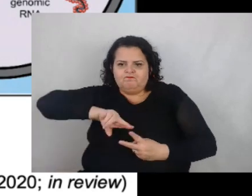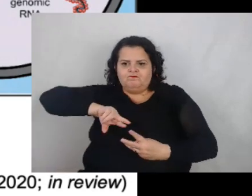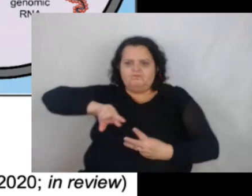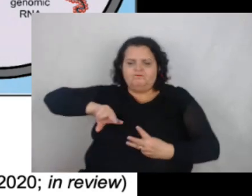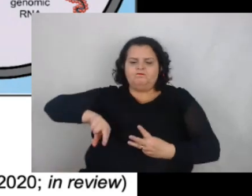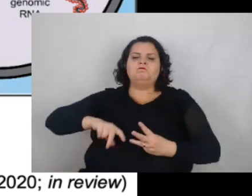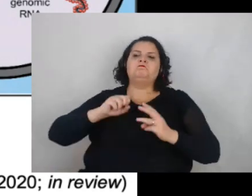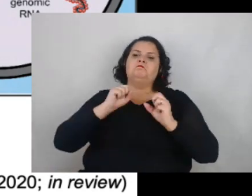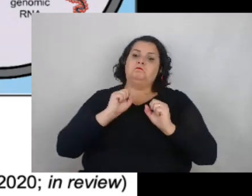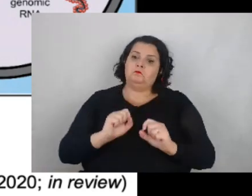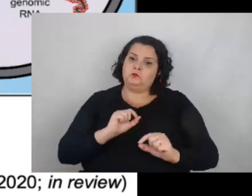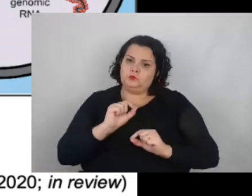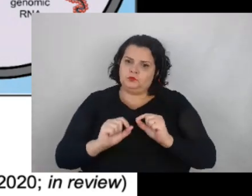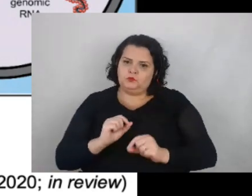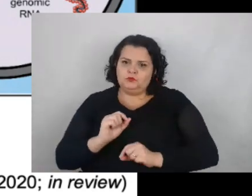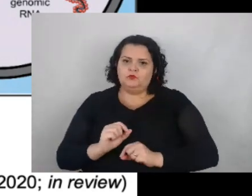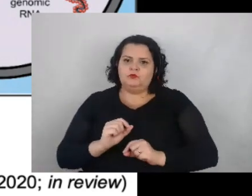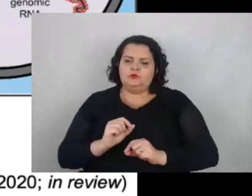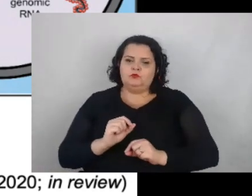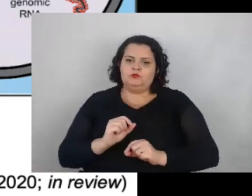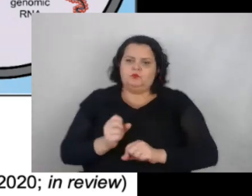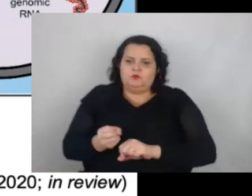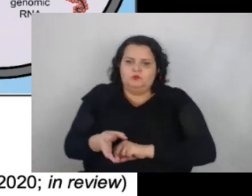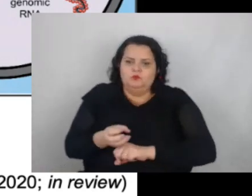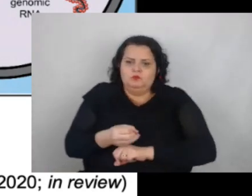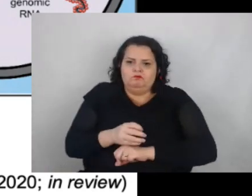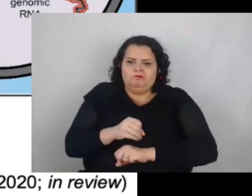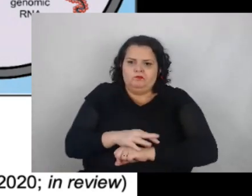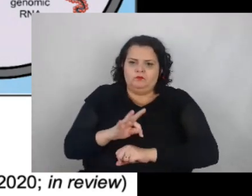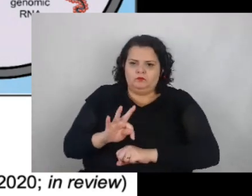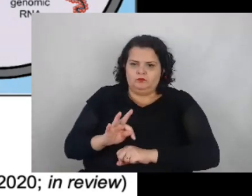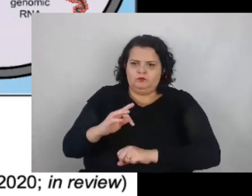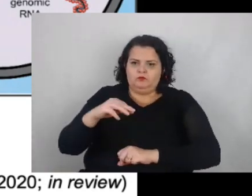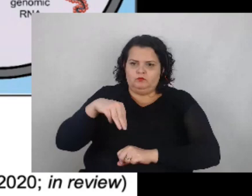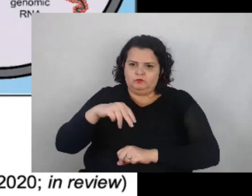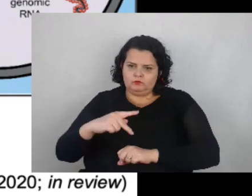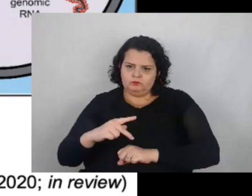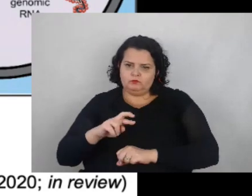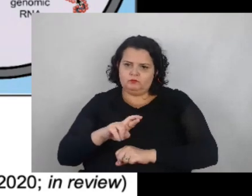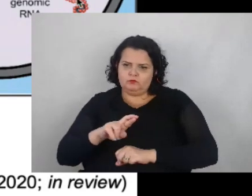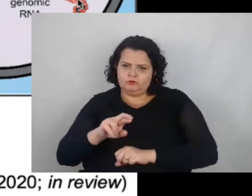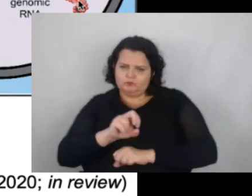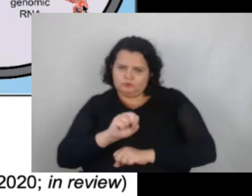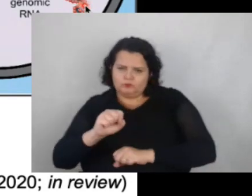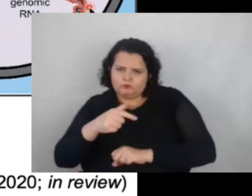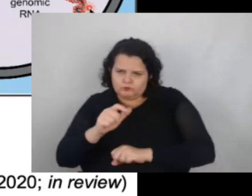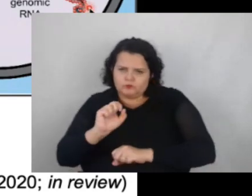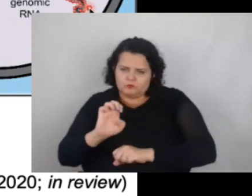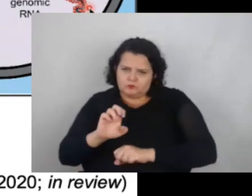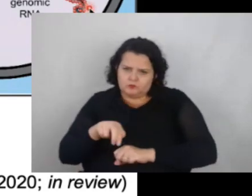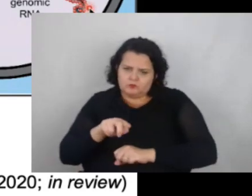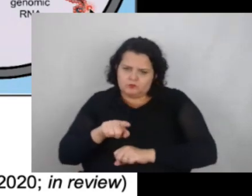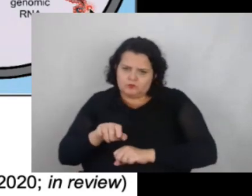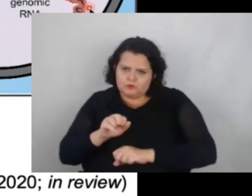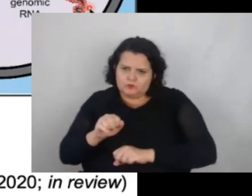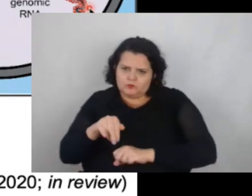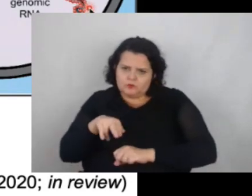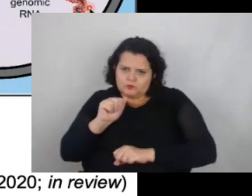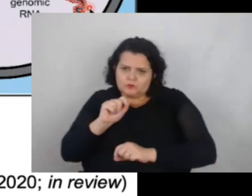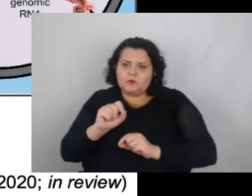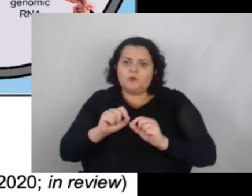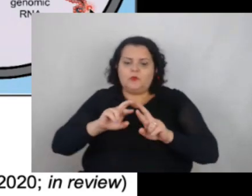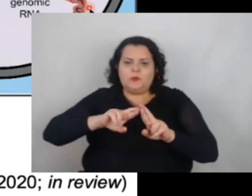enzima TMPRS2 e catepsina L, impedindo dessa forma a liberação do RNA para dentro da